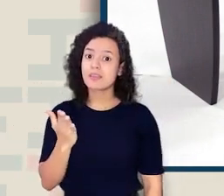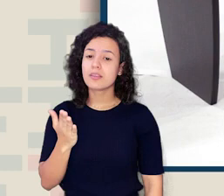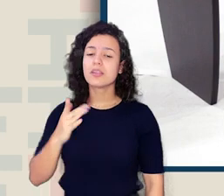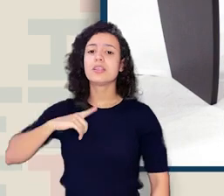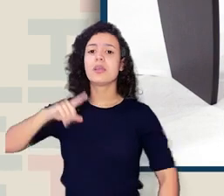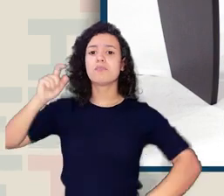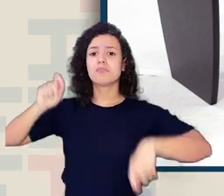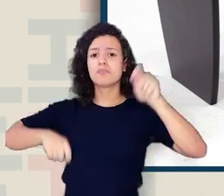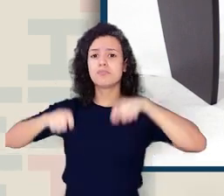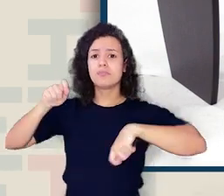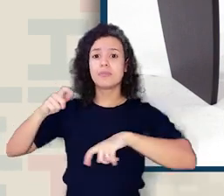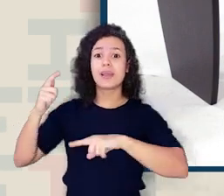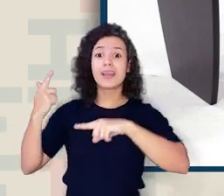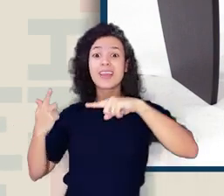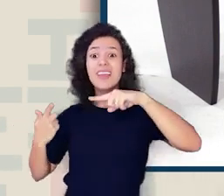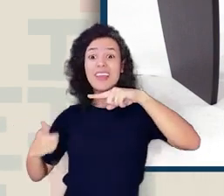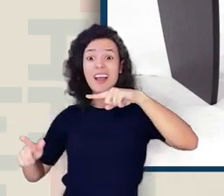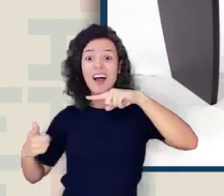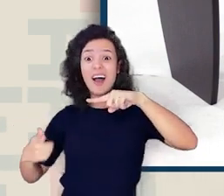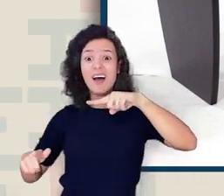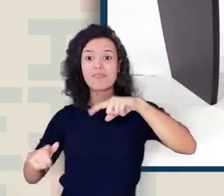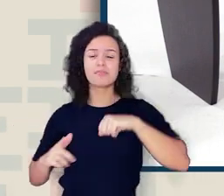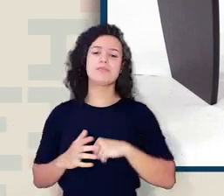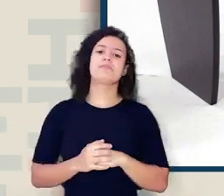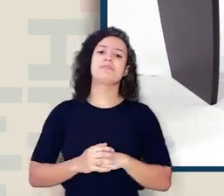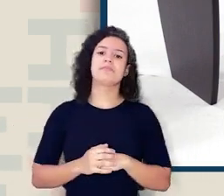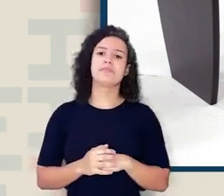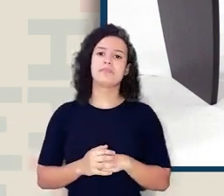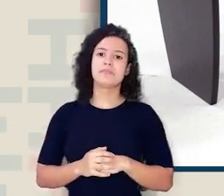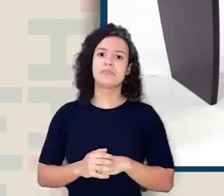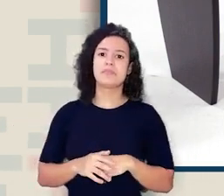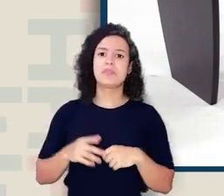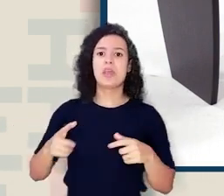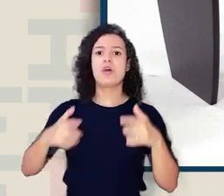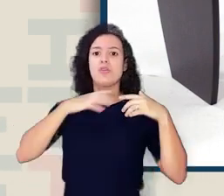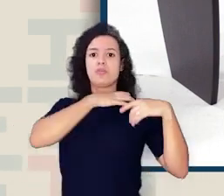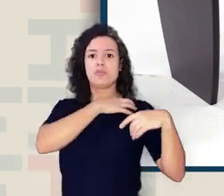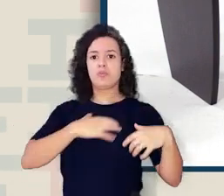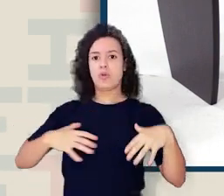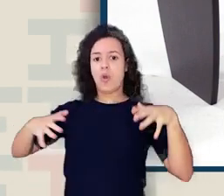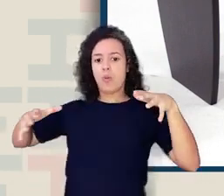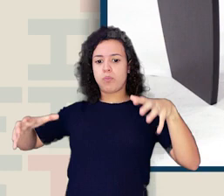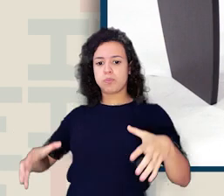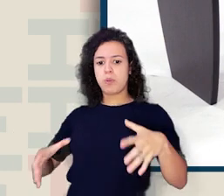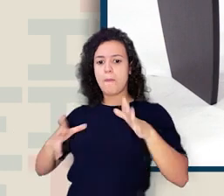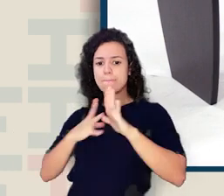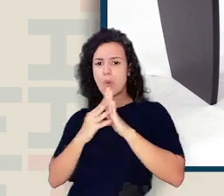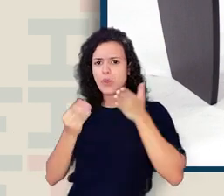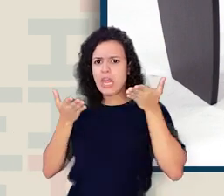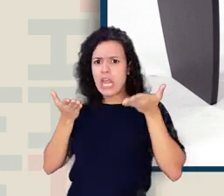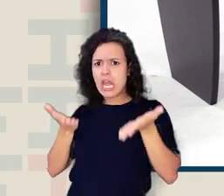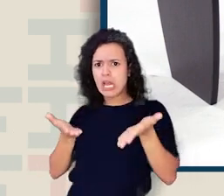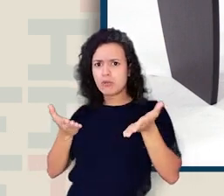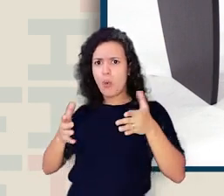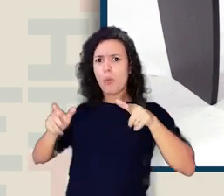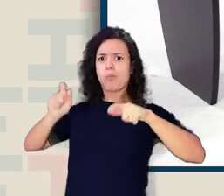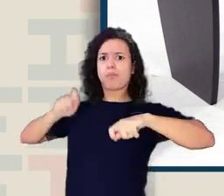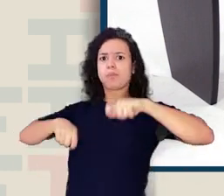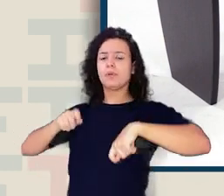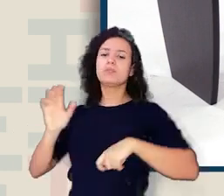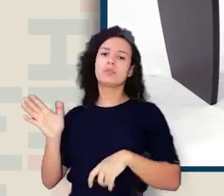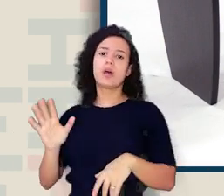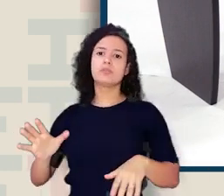esteira, deixando a sonoridade desse instrumento mais grave. A alfaia não necessariamente era a alfaia nesse